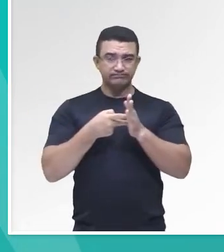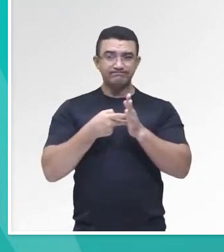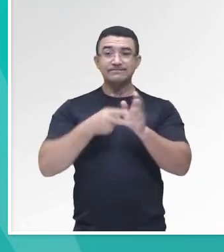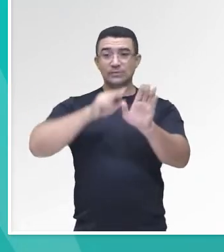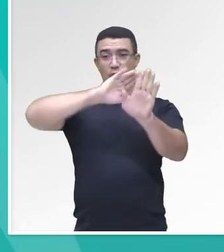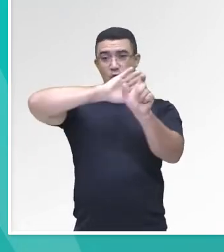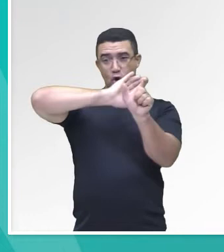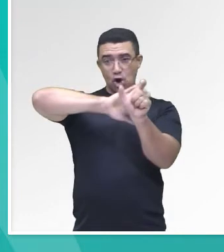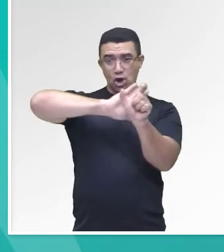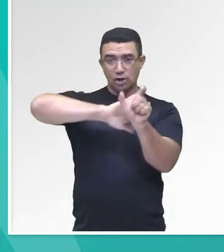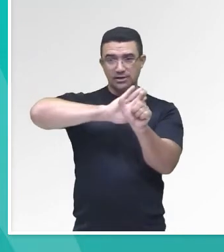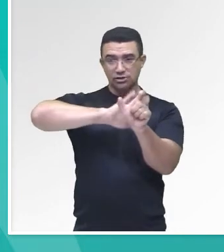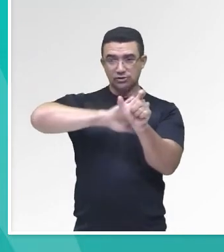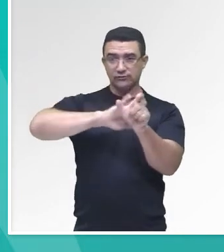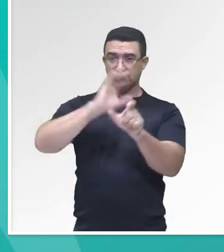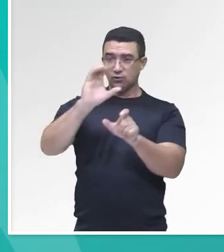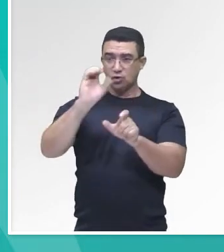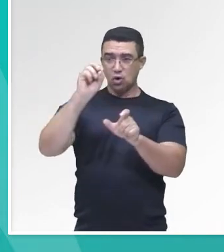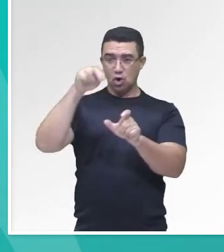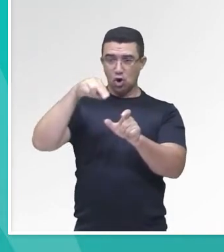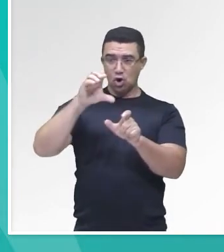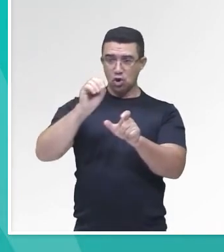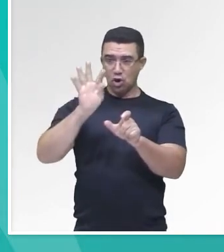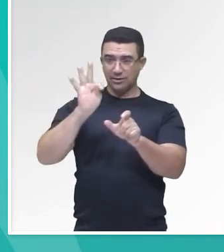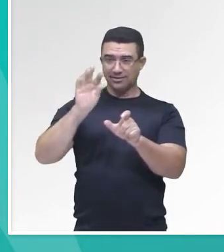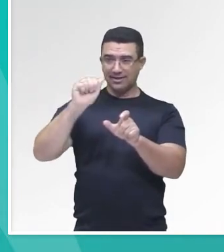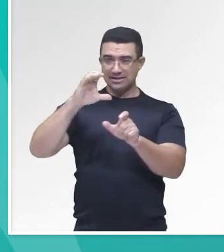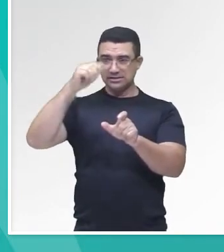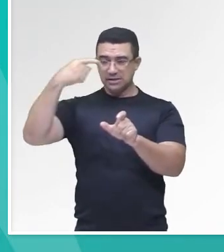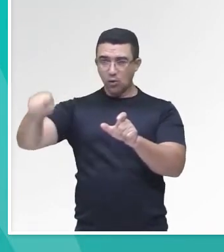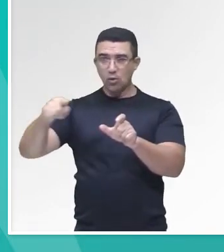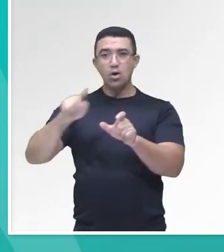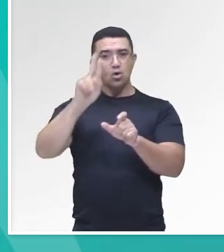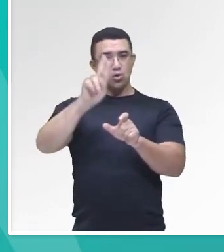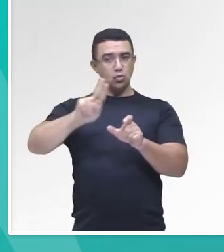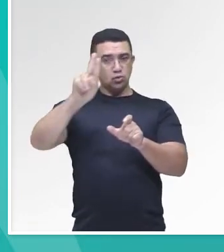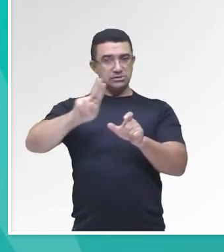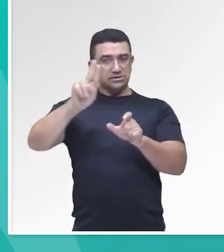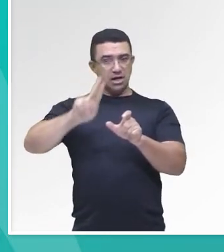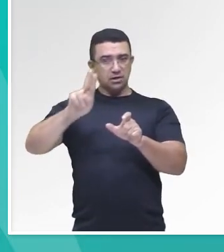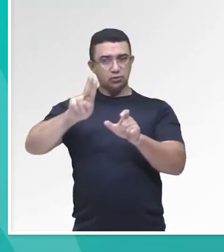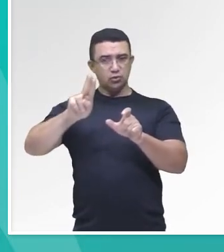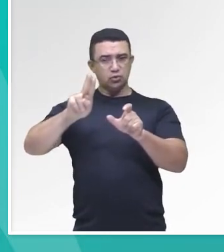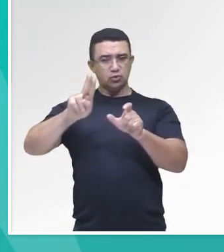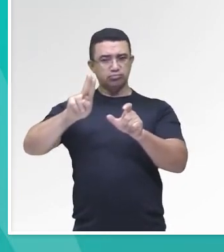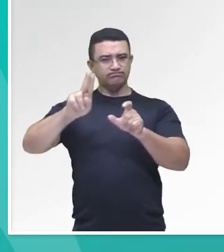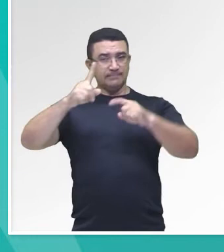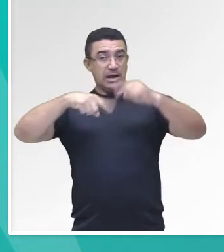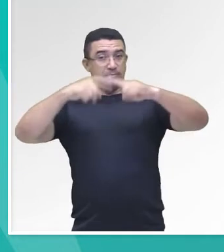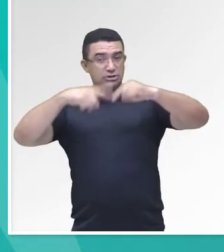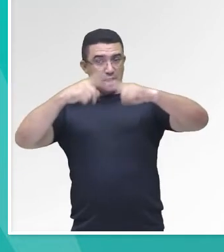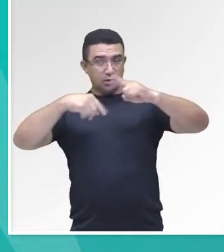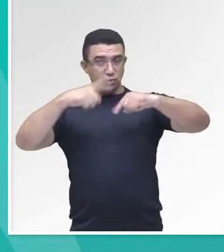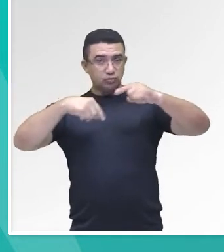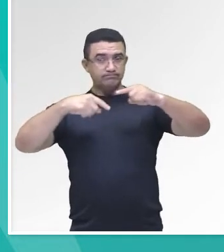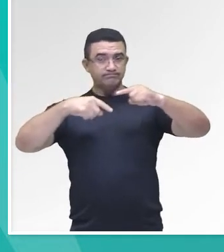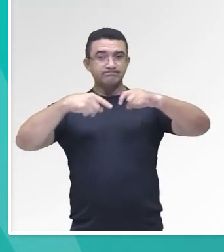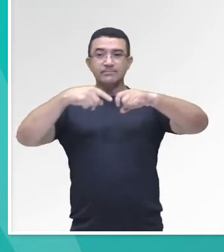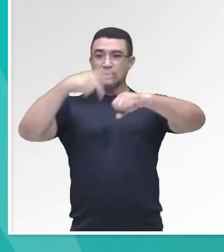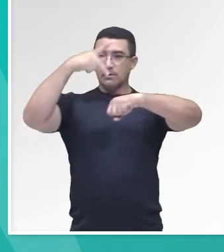conotativo. Eu estou fazendo uso de uma figura, de um objeto, que no caso aqui é a pedra, né,